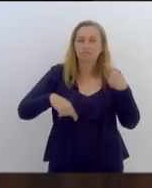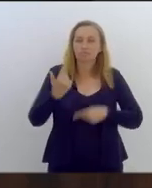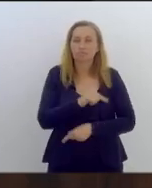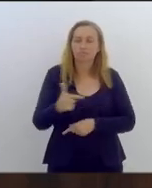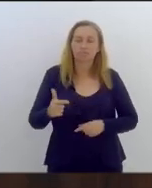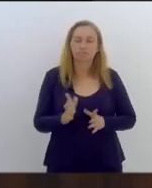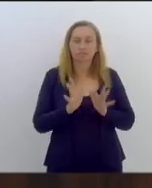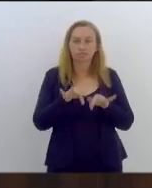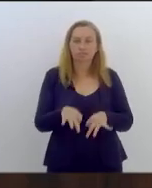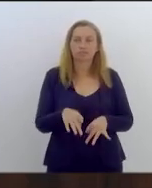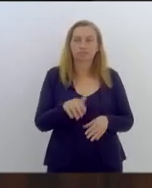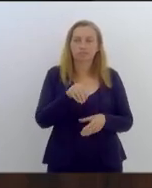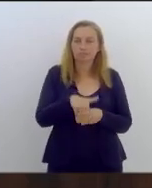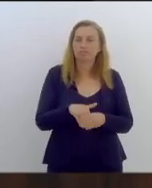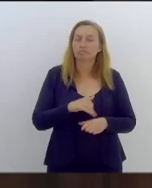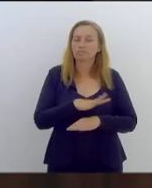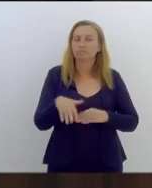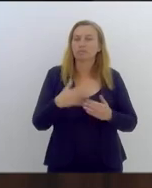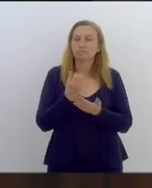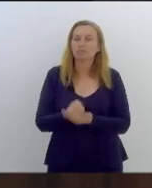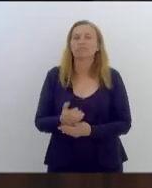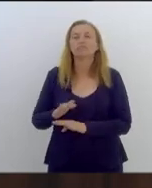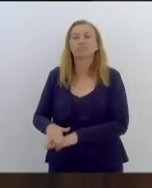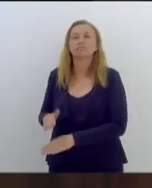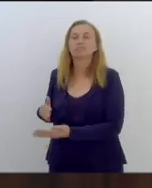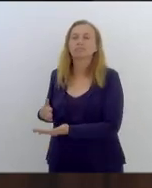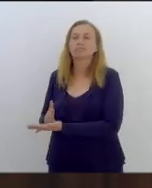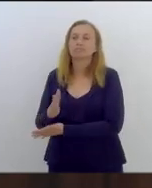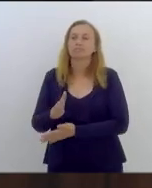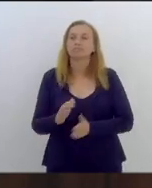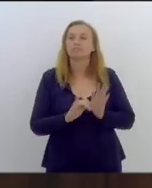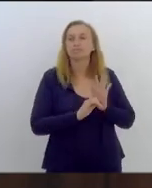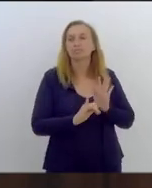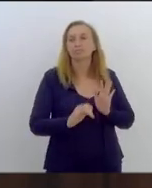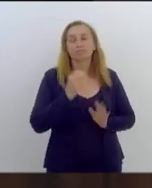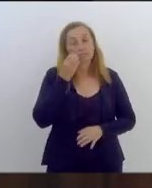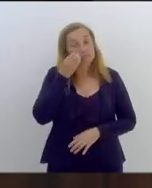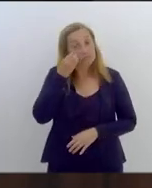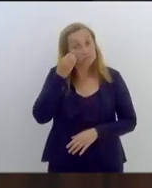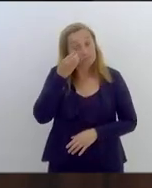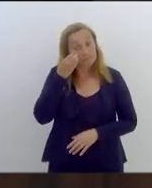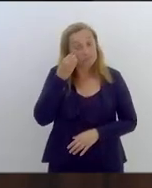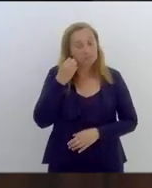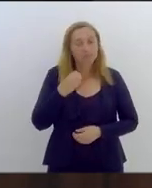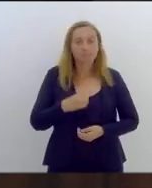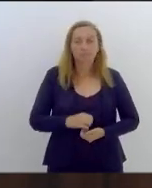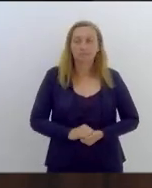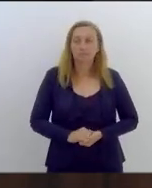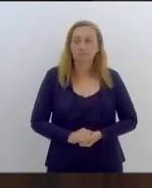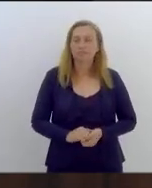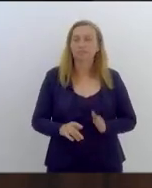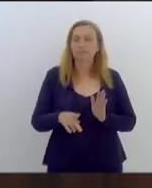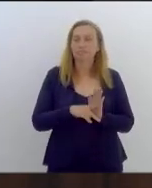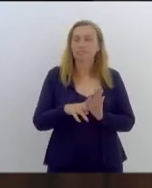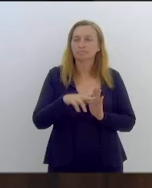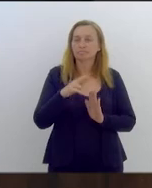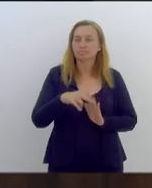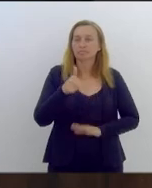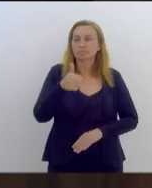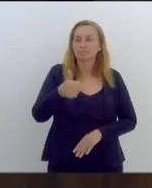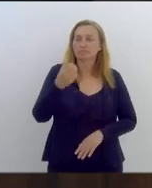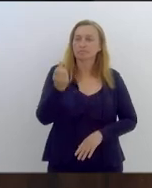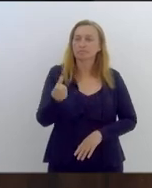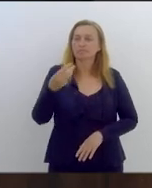queira discutir, encerrada a discussão. Em votação, se os que aprovam permaneçam como estão, aprovado, vai a promulgação. Projeto de resolução